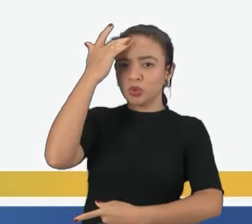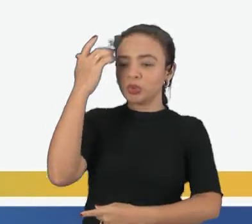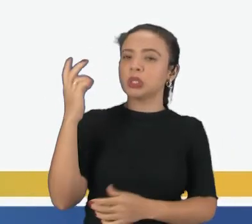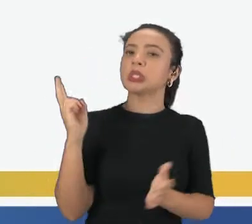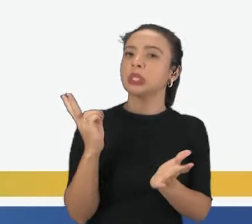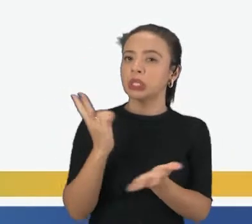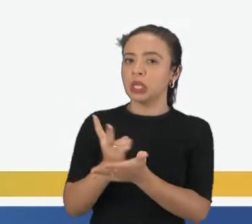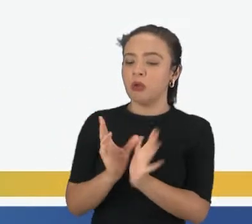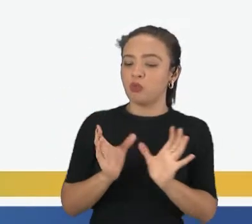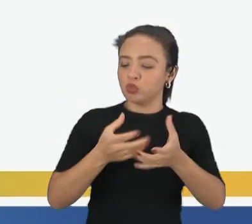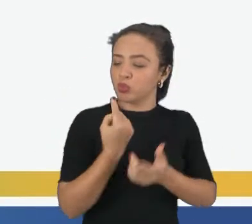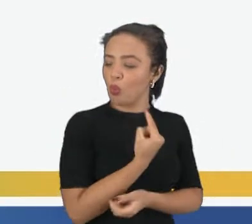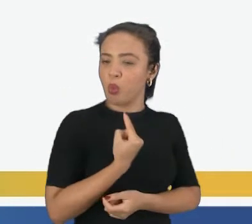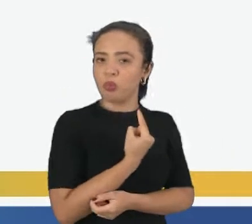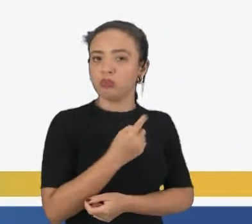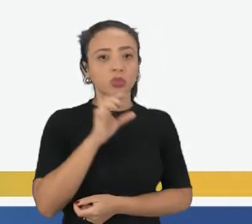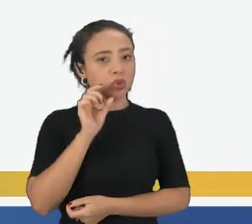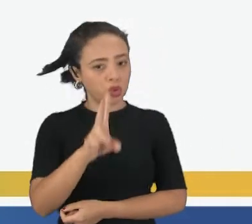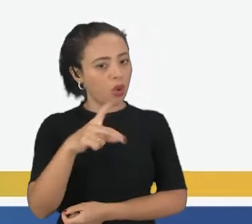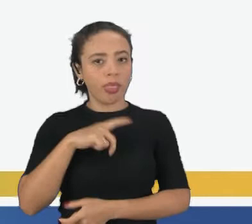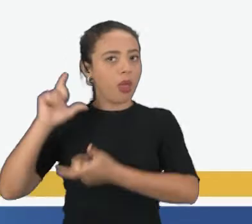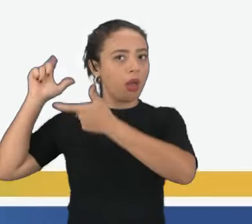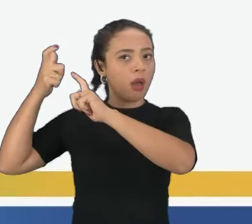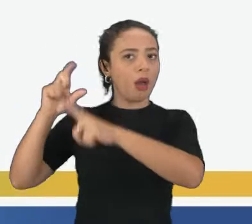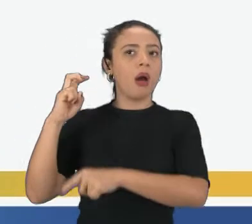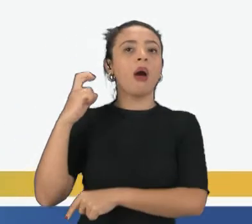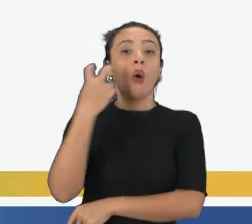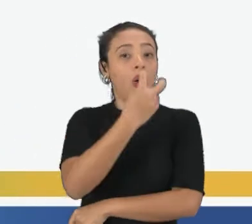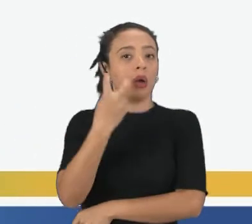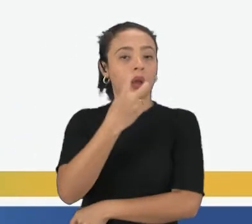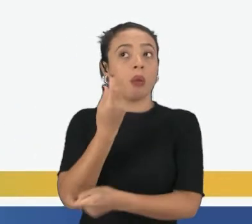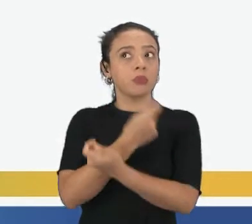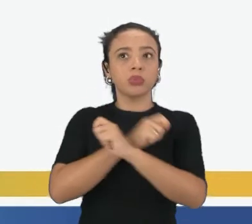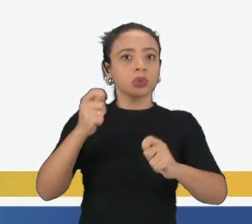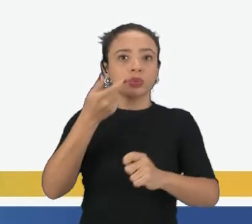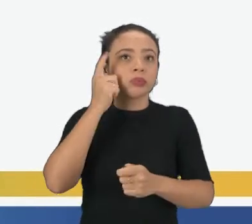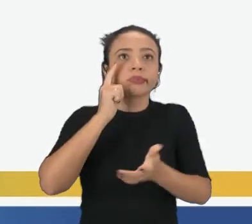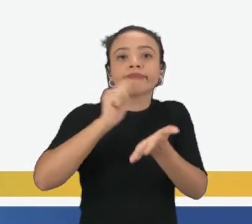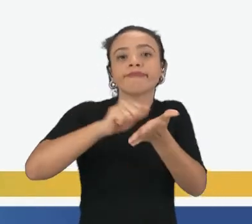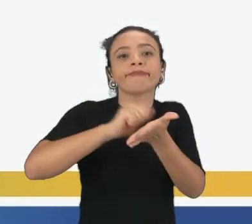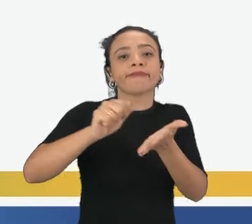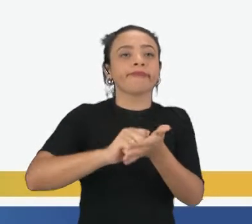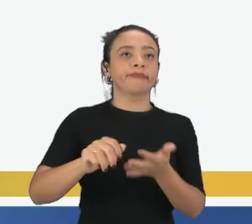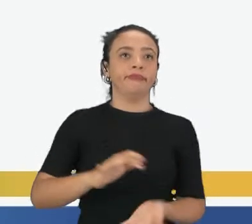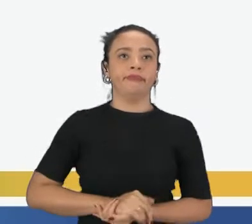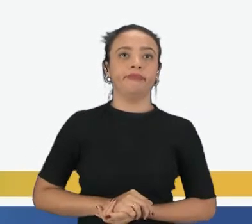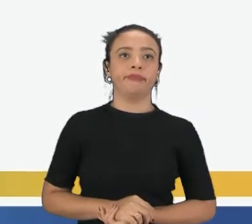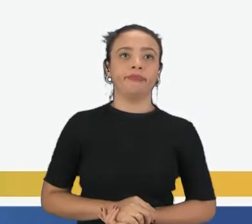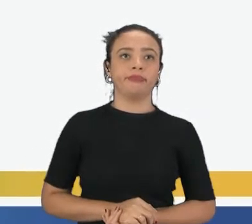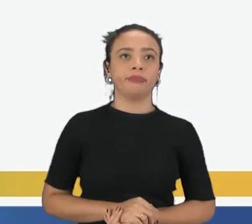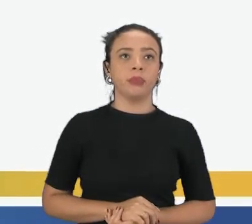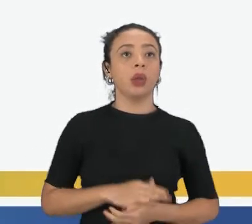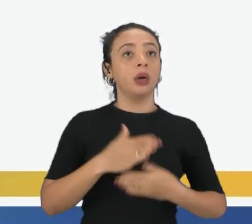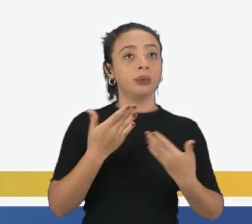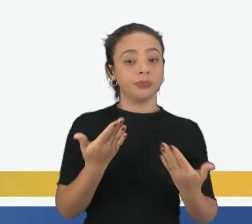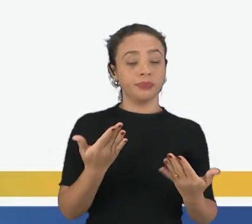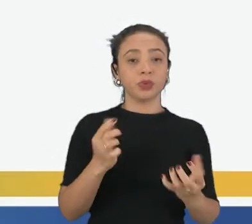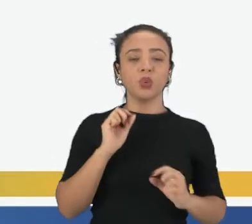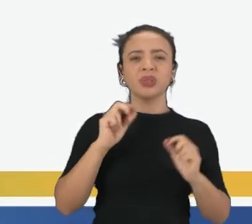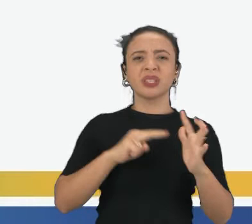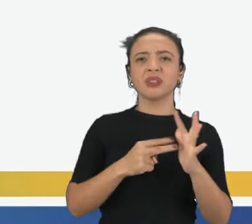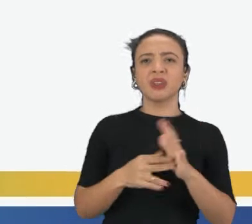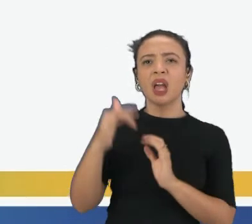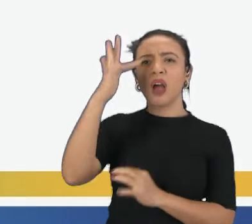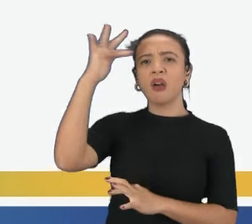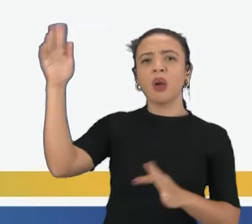eles vão ter apenas tradição oral eles não vão ter como escrever lá ok então a agora o